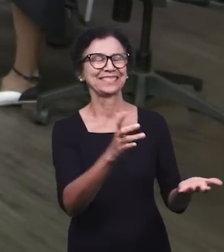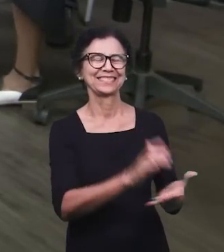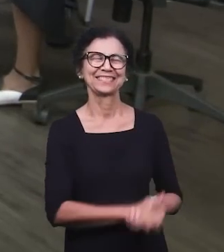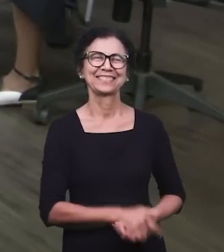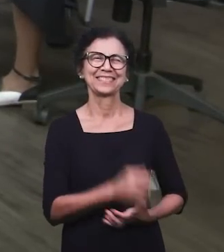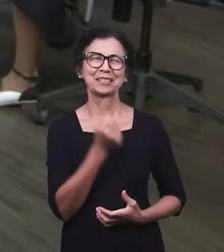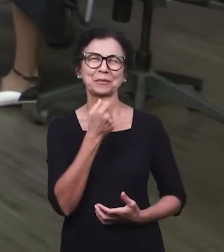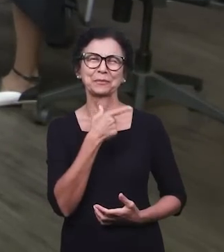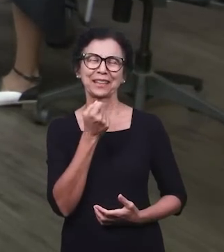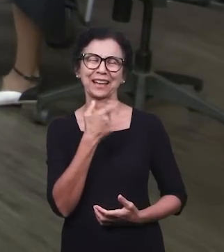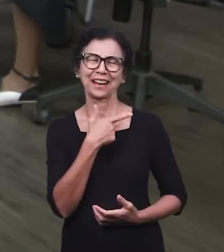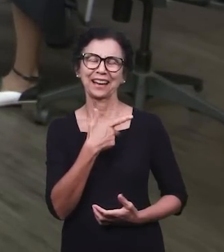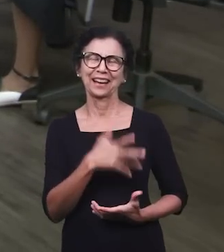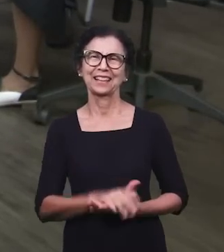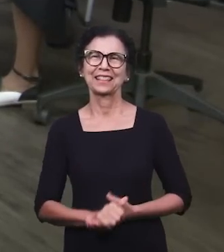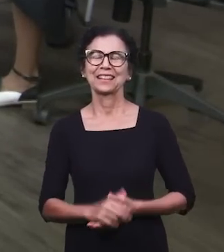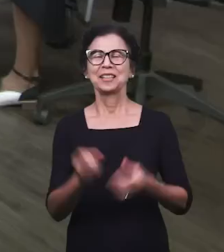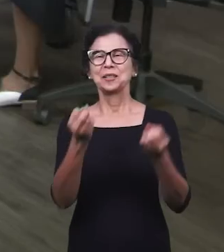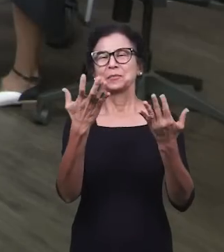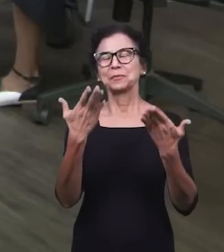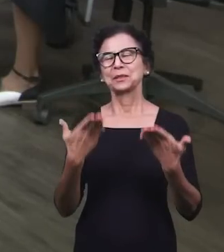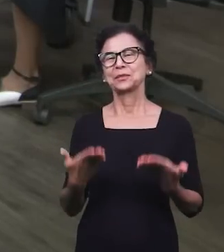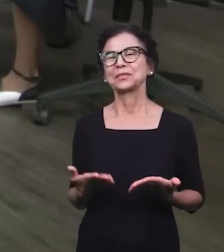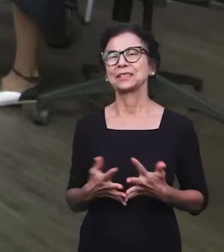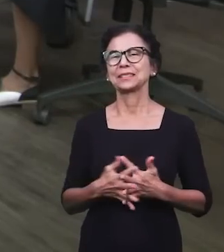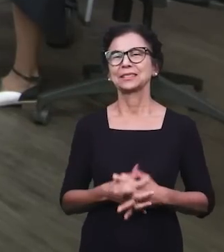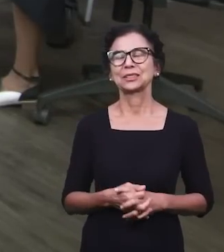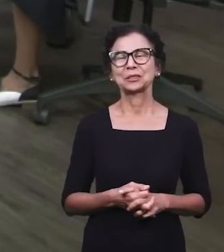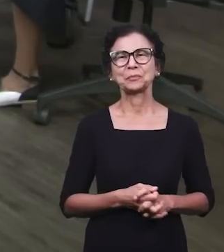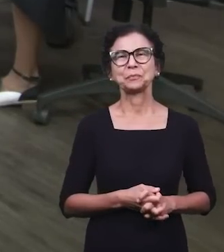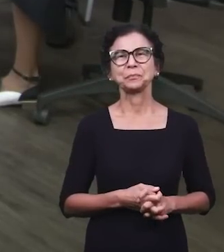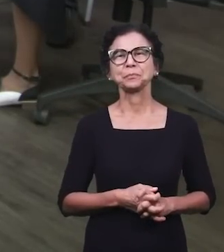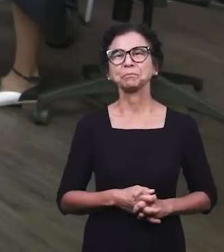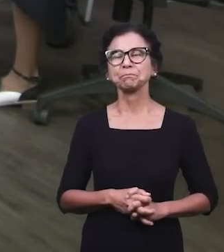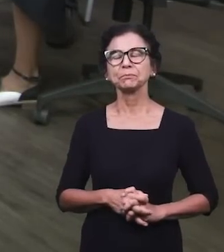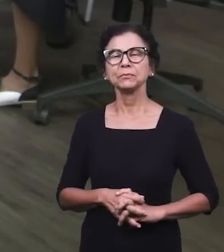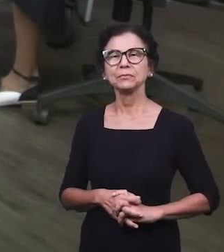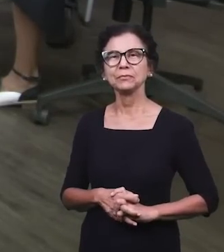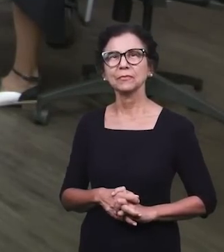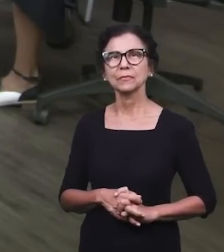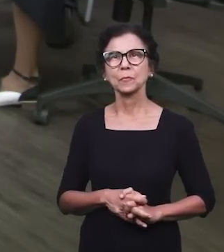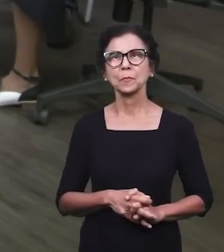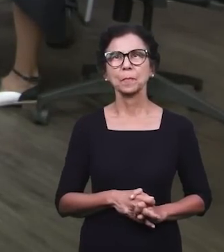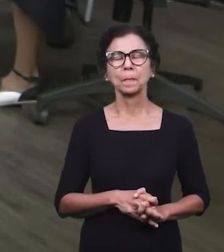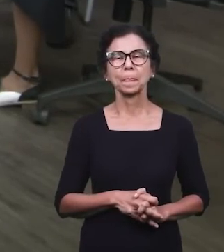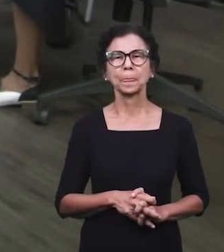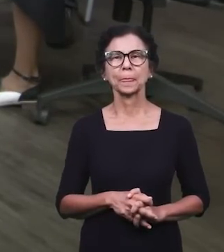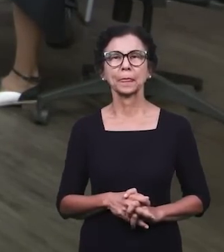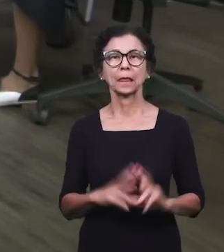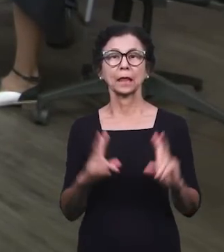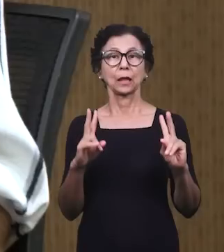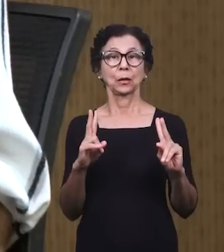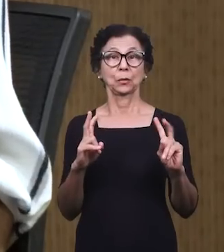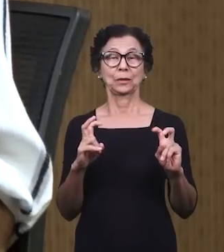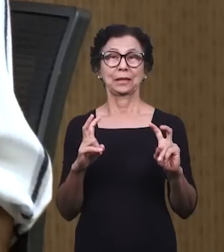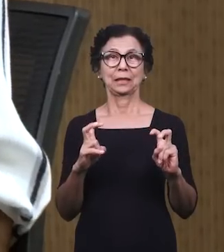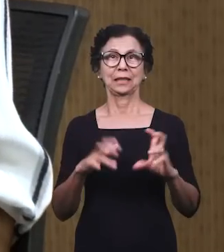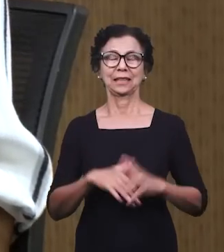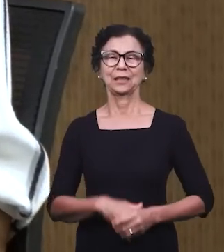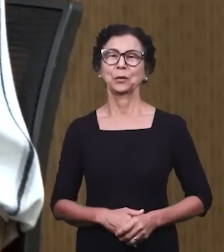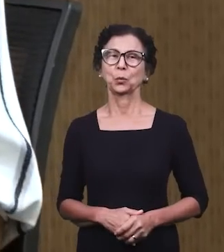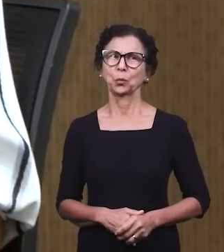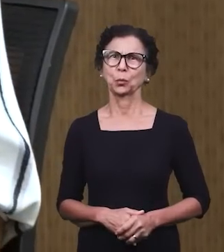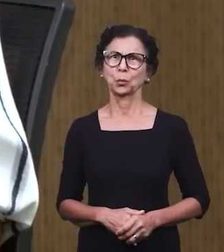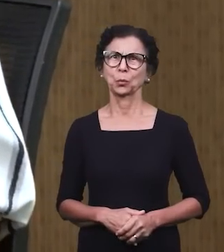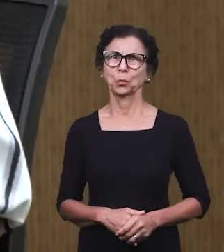Tá bom, sejam bem-vindos os jovens aqui. Andréia, por favor, qual o tema do programa de hoje? O tema hoje é a vida